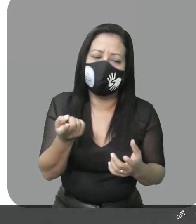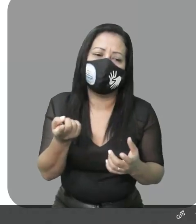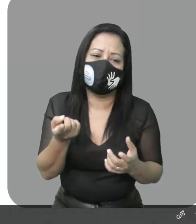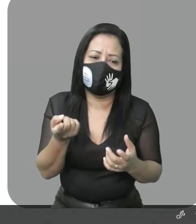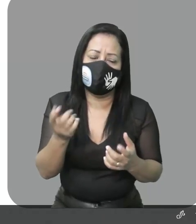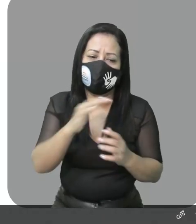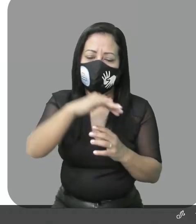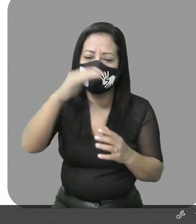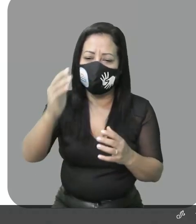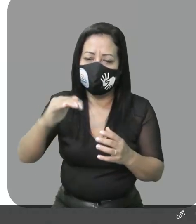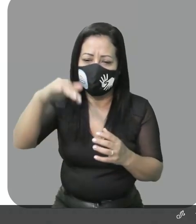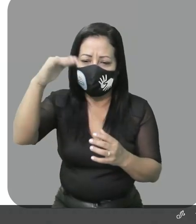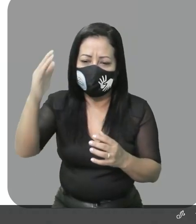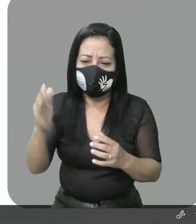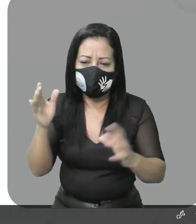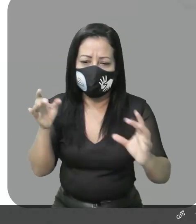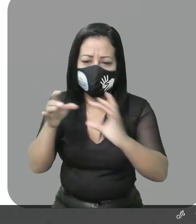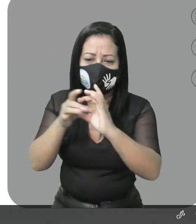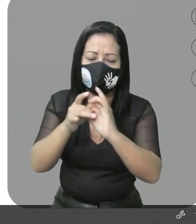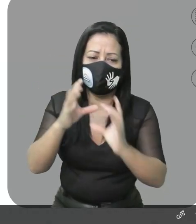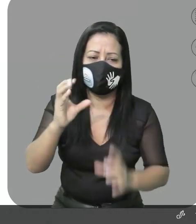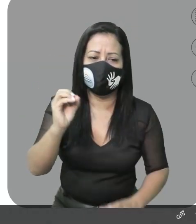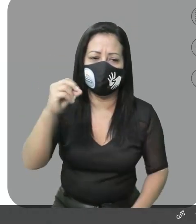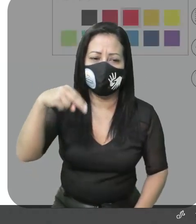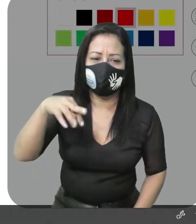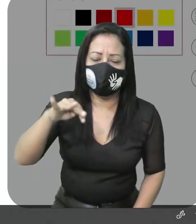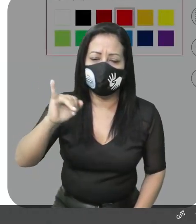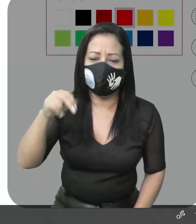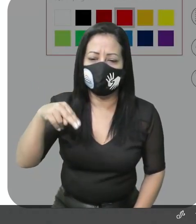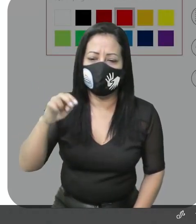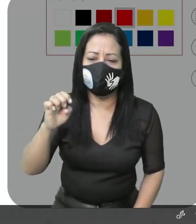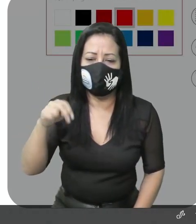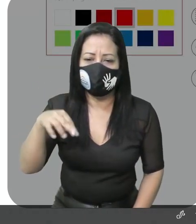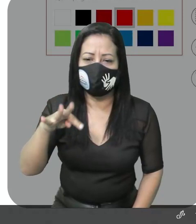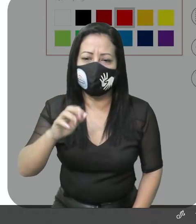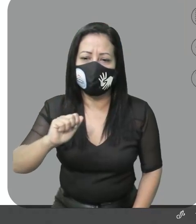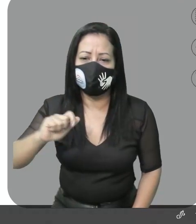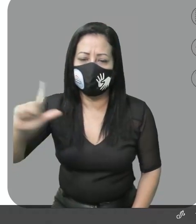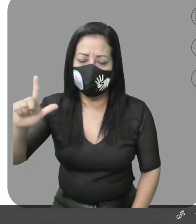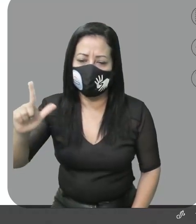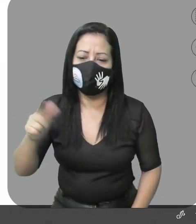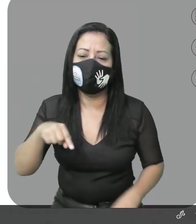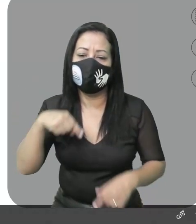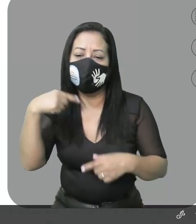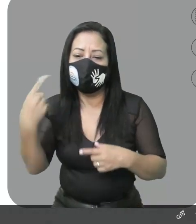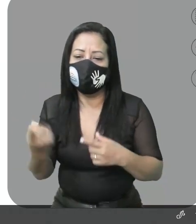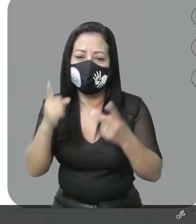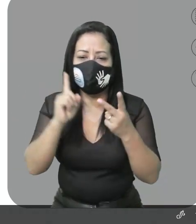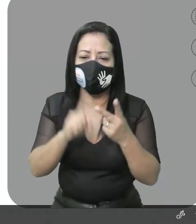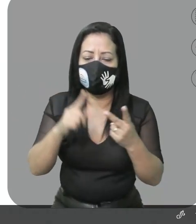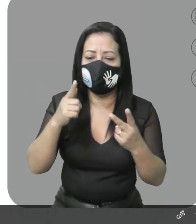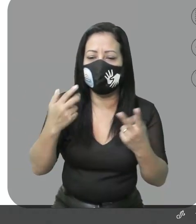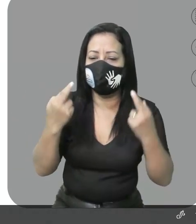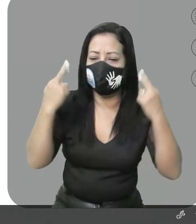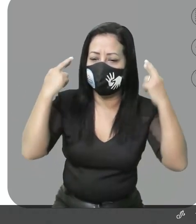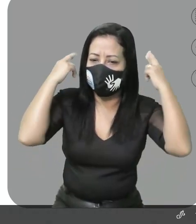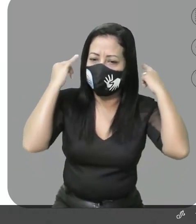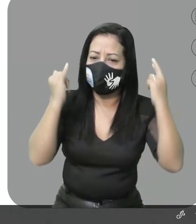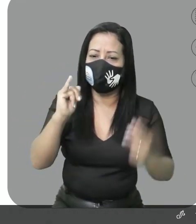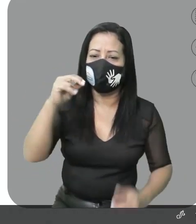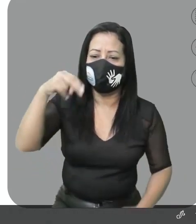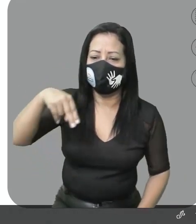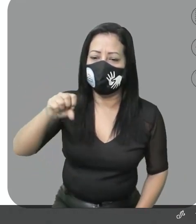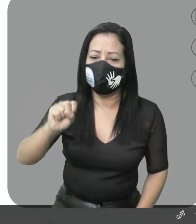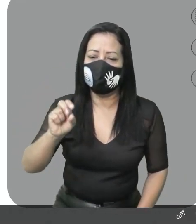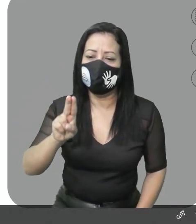sobre a Grécia insular. A Grécia insular. A Grécia insular, ela tem uma característica bem peculiar